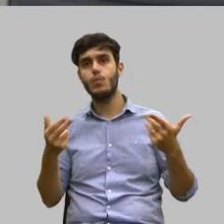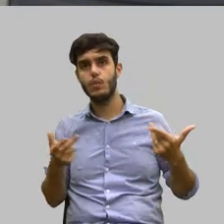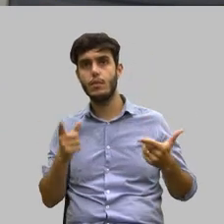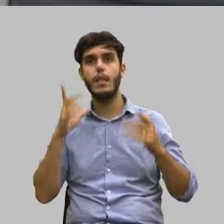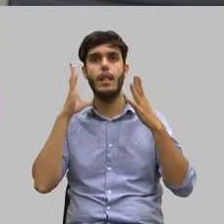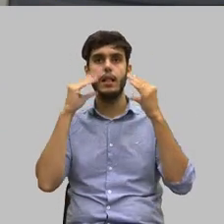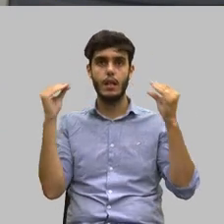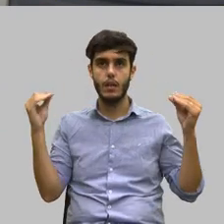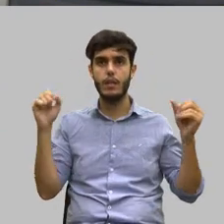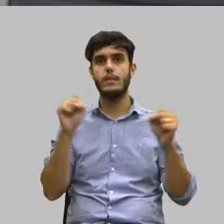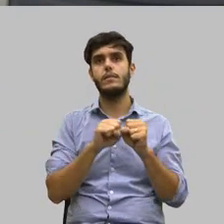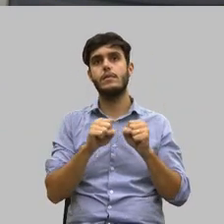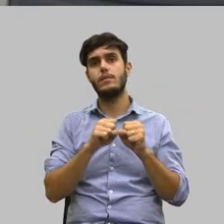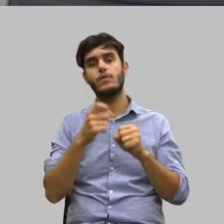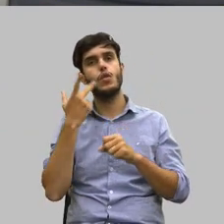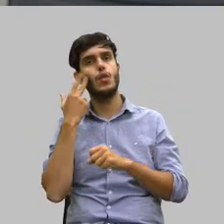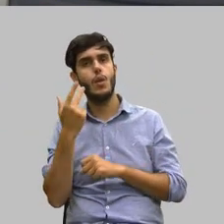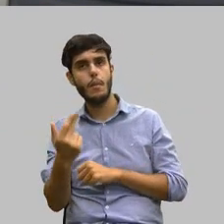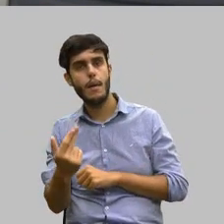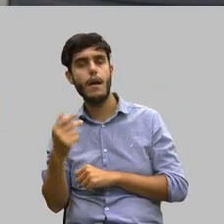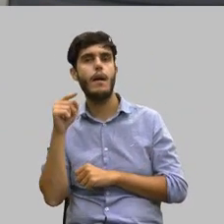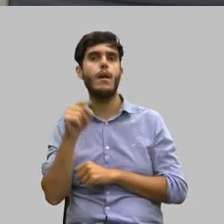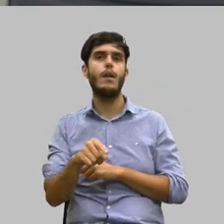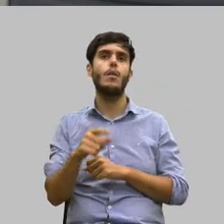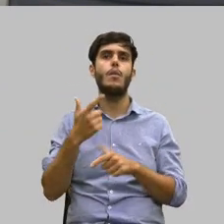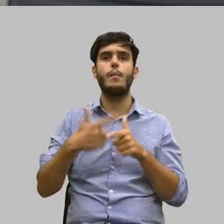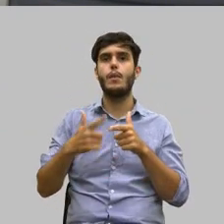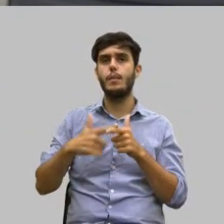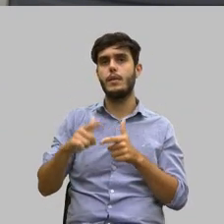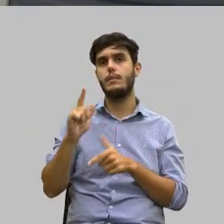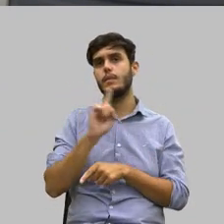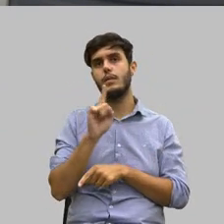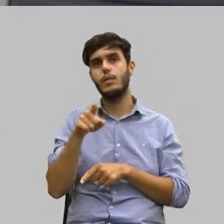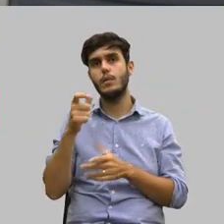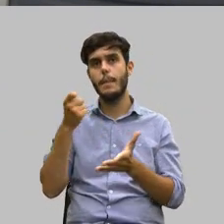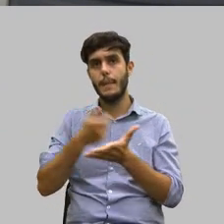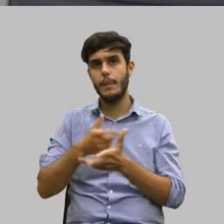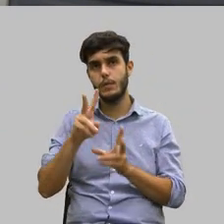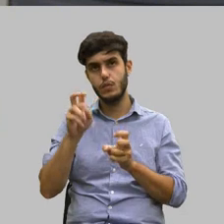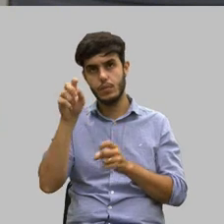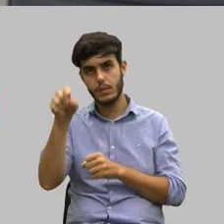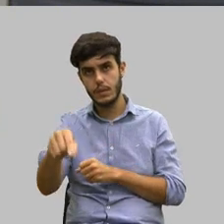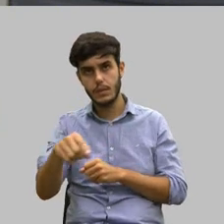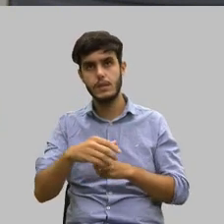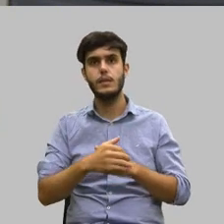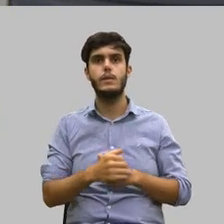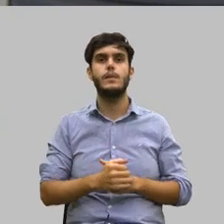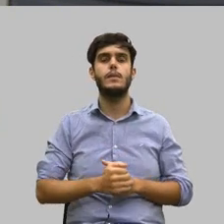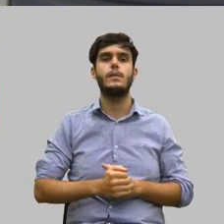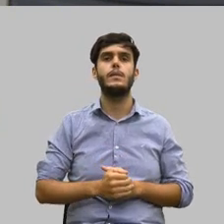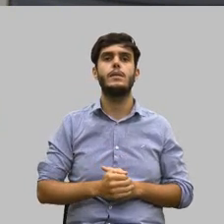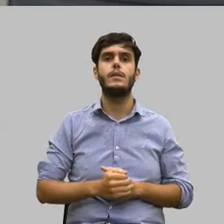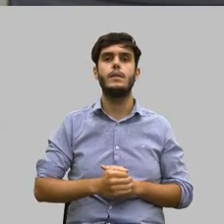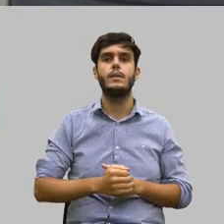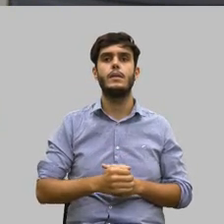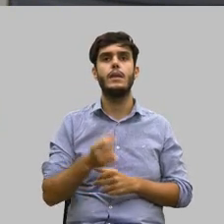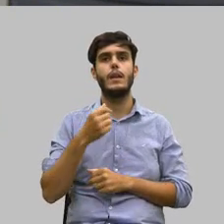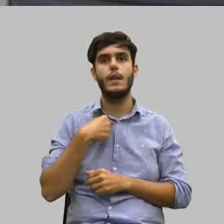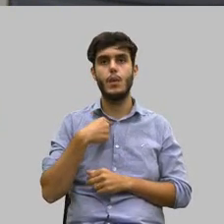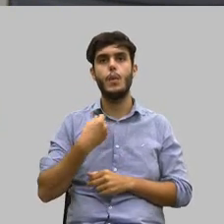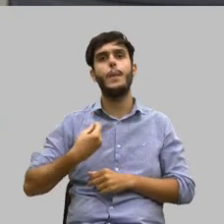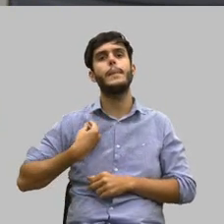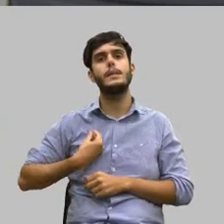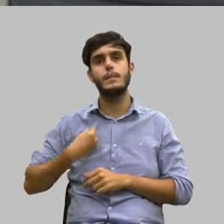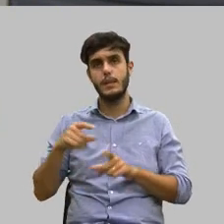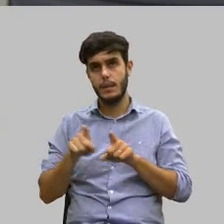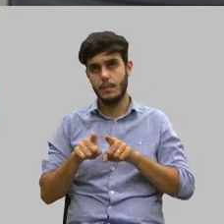equacionadas pagas nós não temos problemas nenhum de pagamento e eu me lembro eu me lembro não participei efetivamente